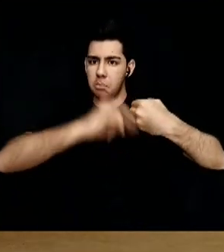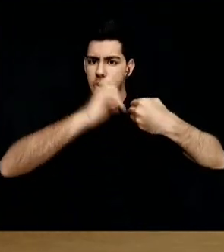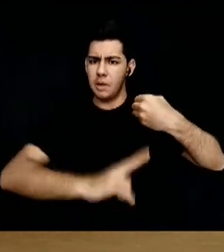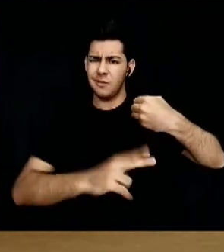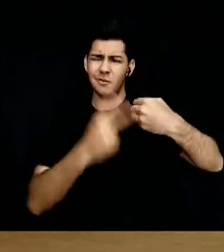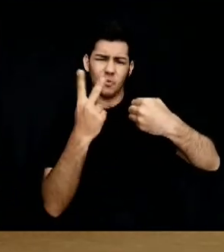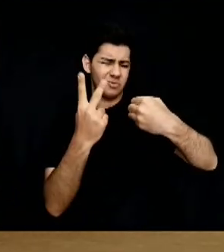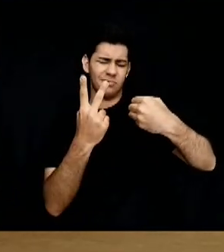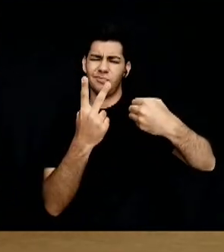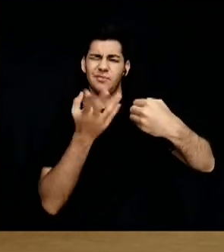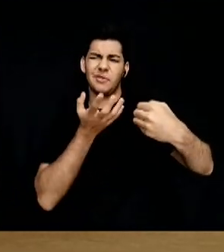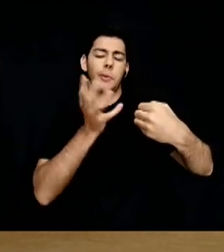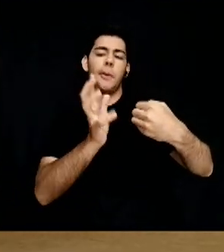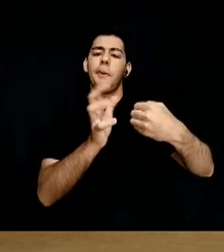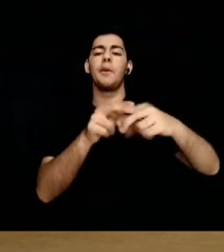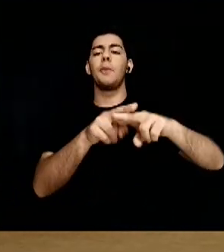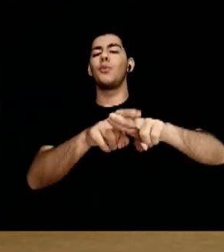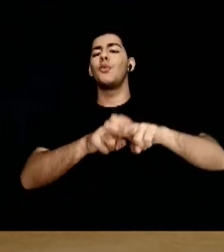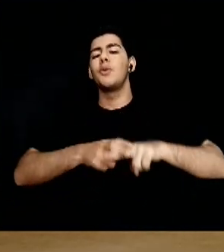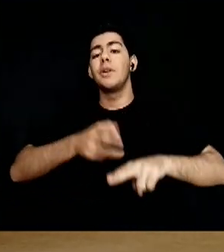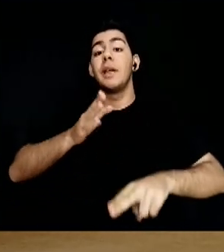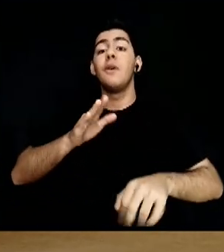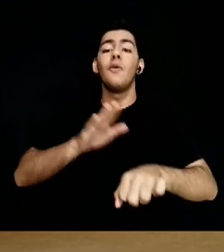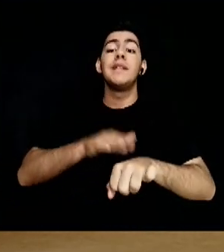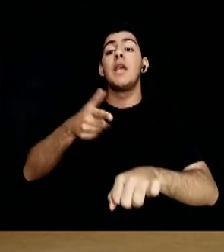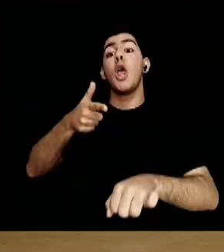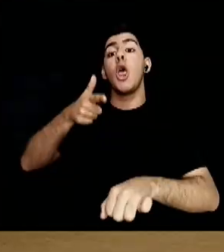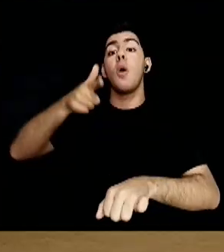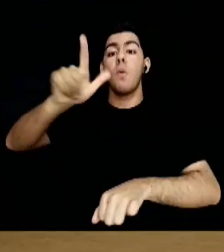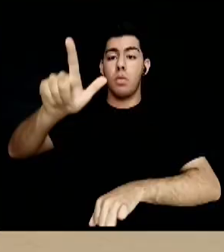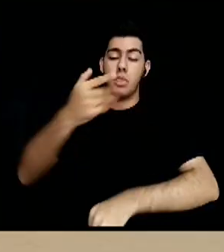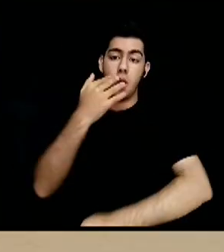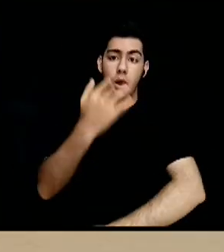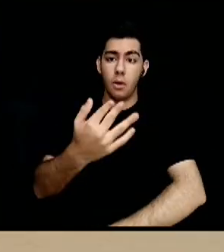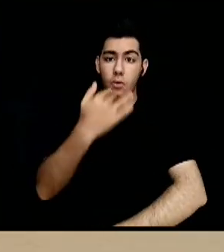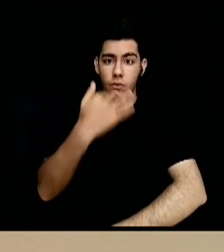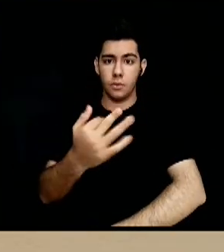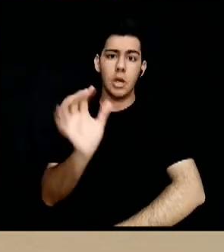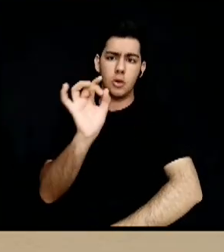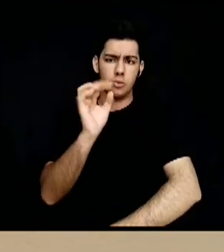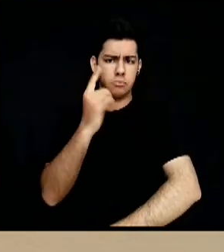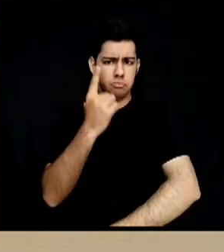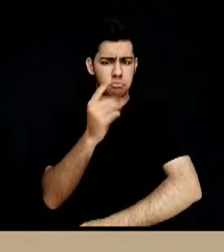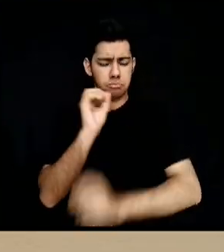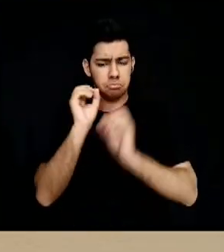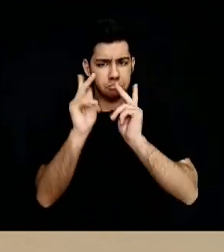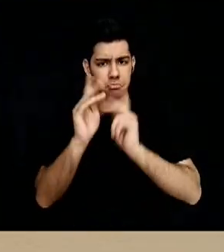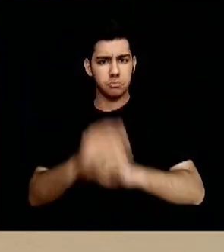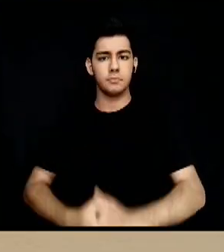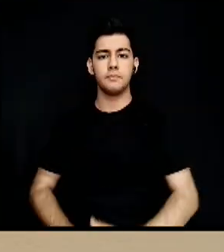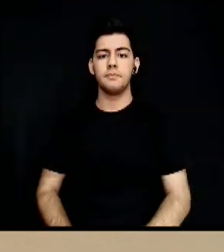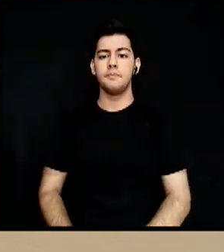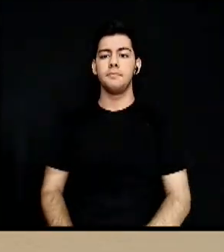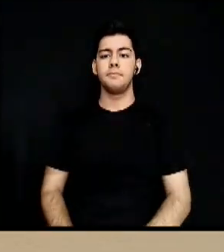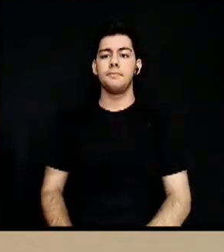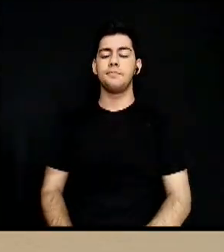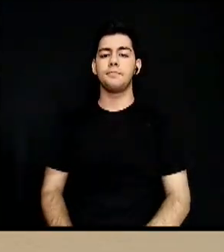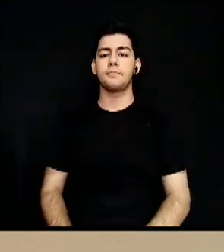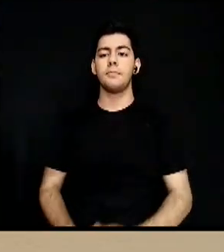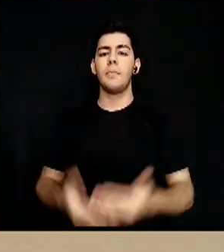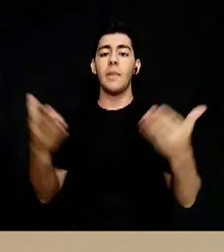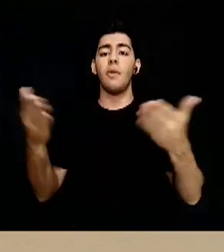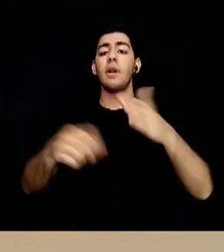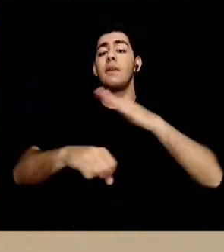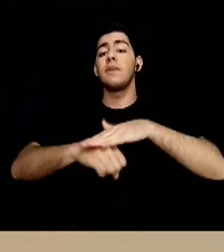da pintura que eu vou fazer por cima, tá? Então, uma só é suficiente. Legal. Agora você vem com outras cores.